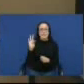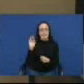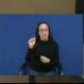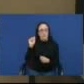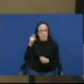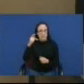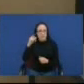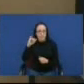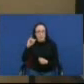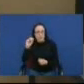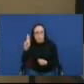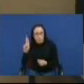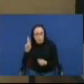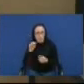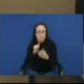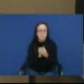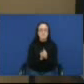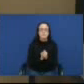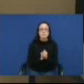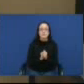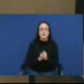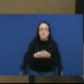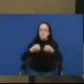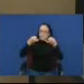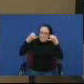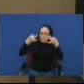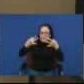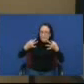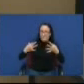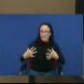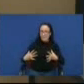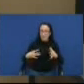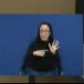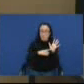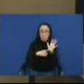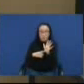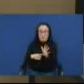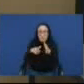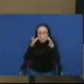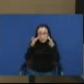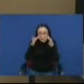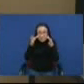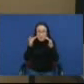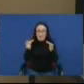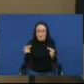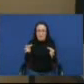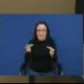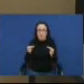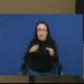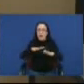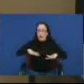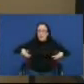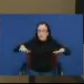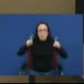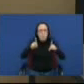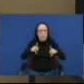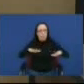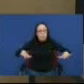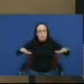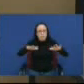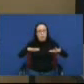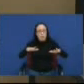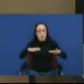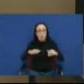na necessidade de esclarecimentos, bem como de alertar aos associados e à população em